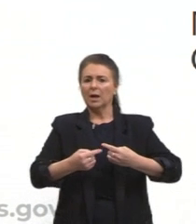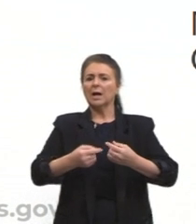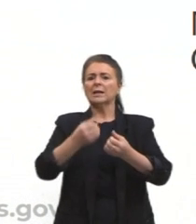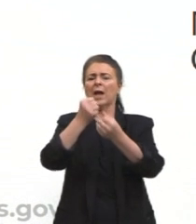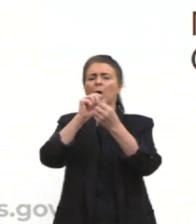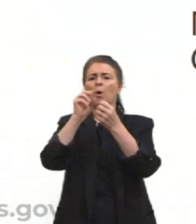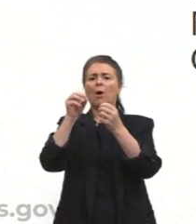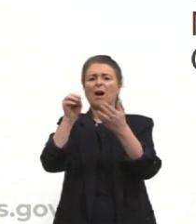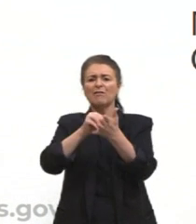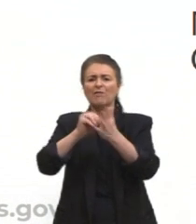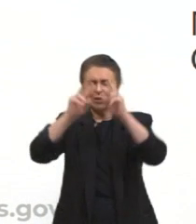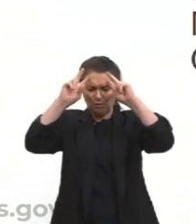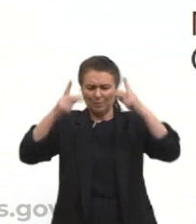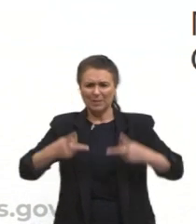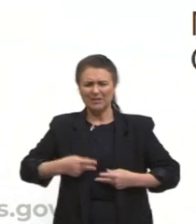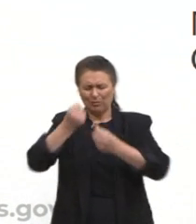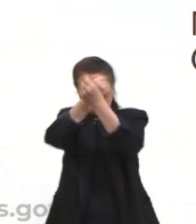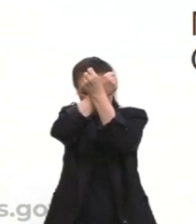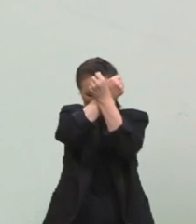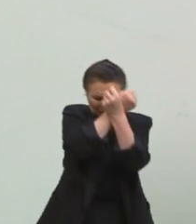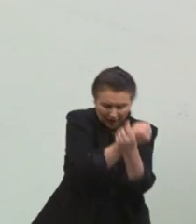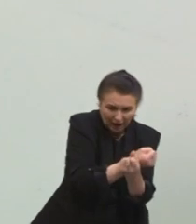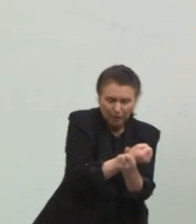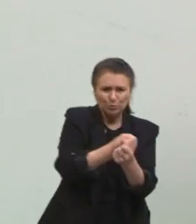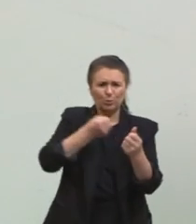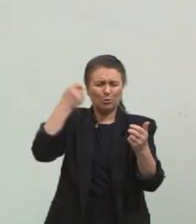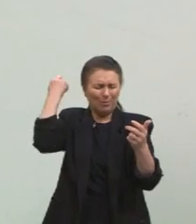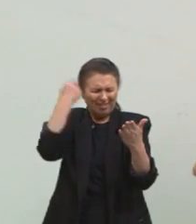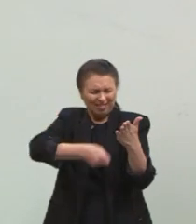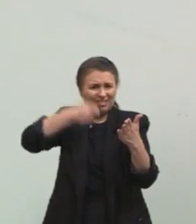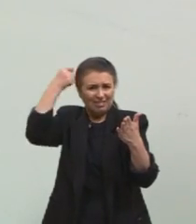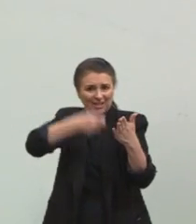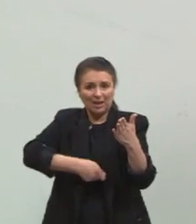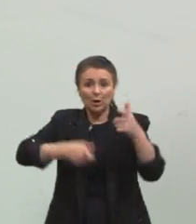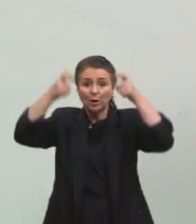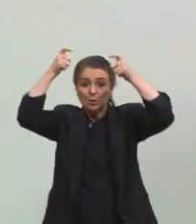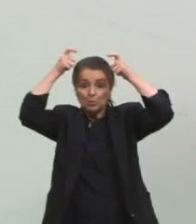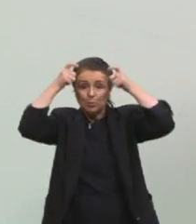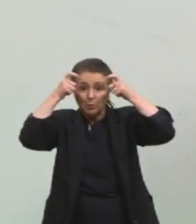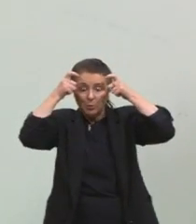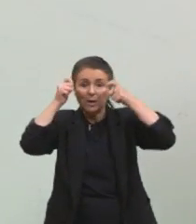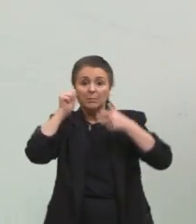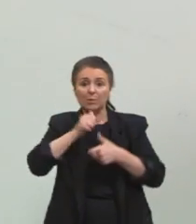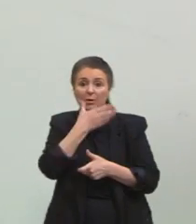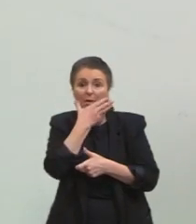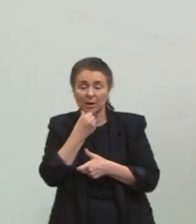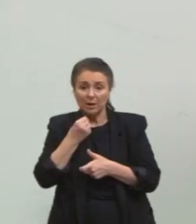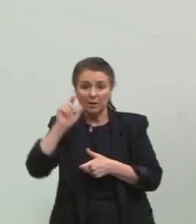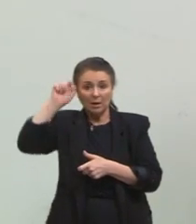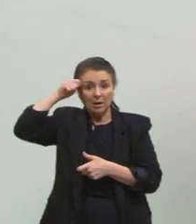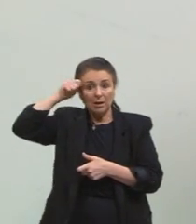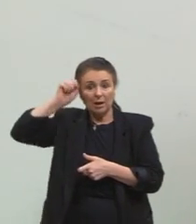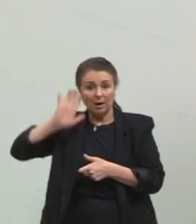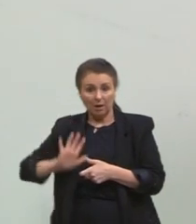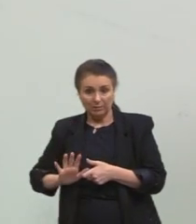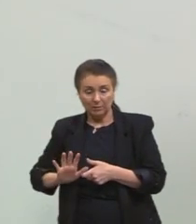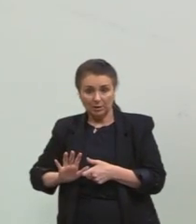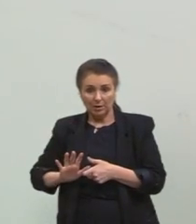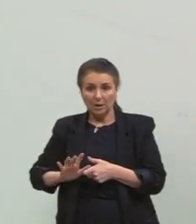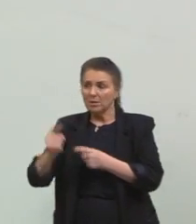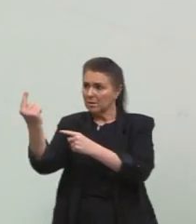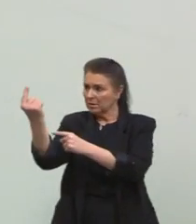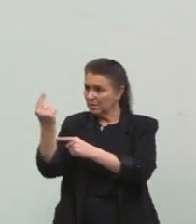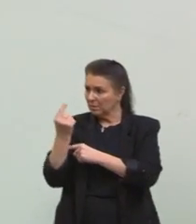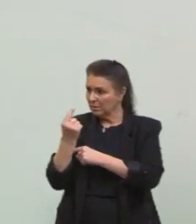né os açoites toda a situação que reis e rainhas africanos passavam e foram nessa sequestrados e vieram